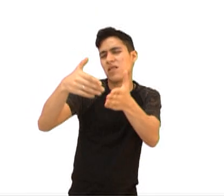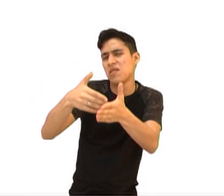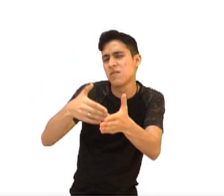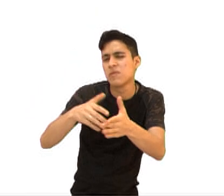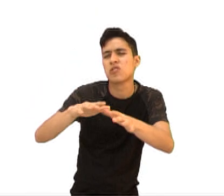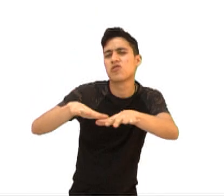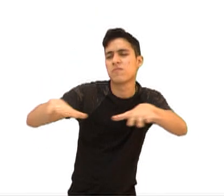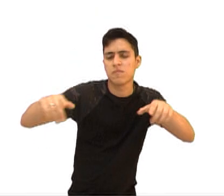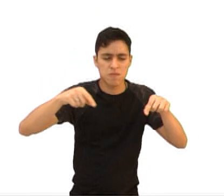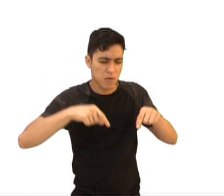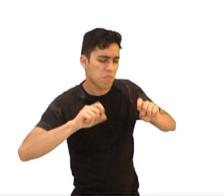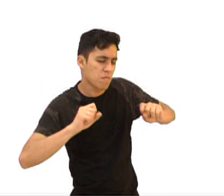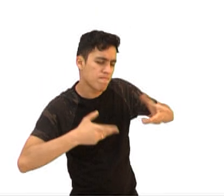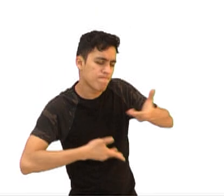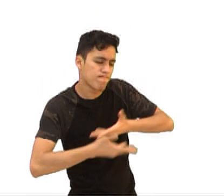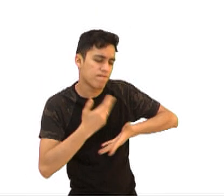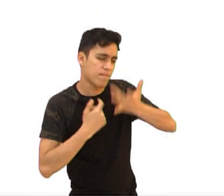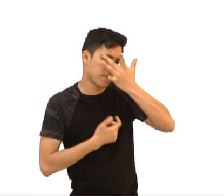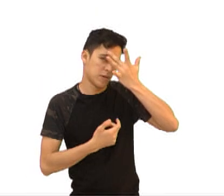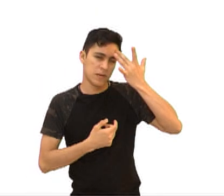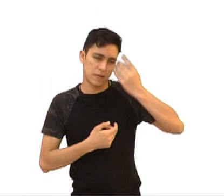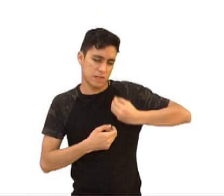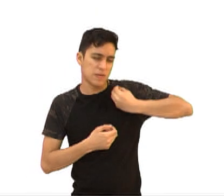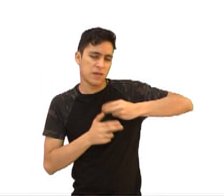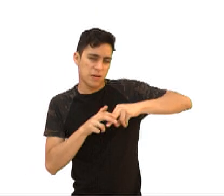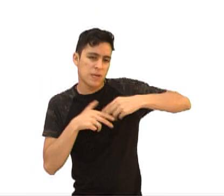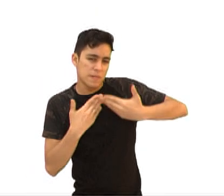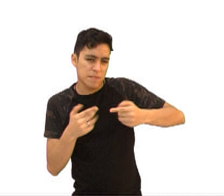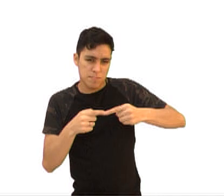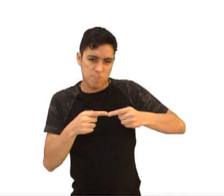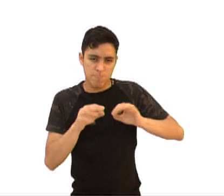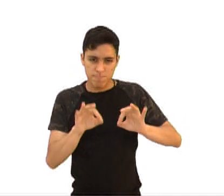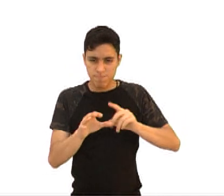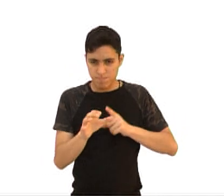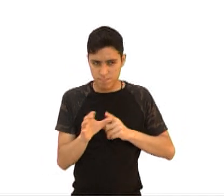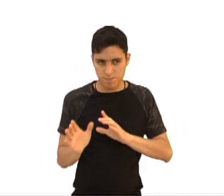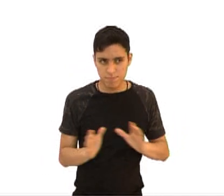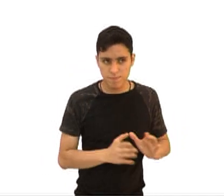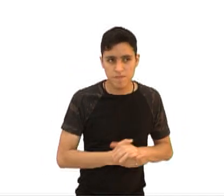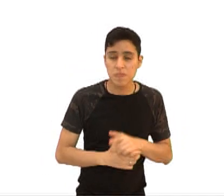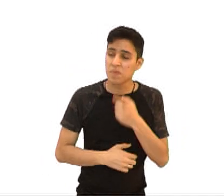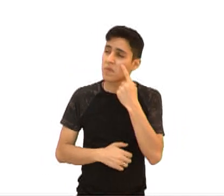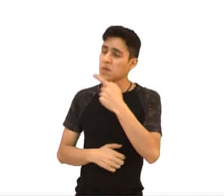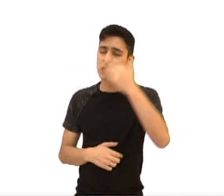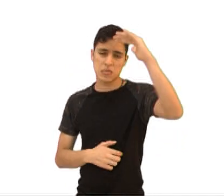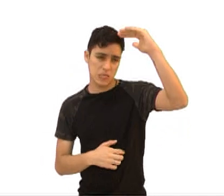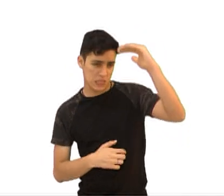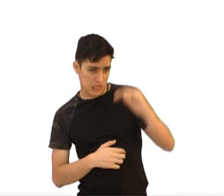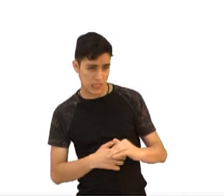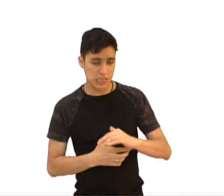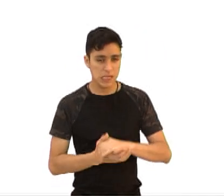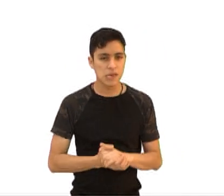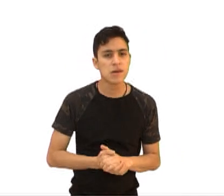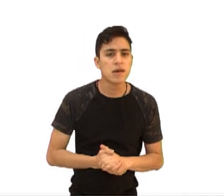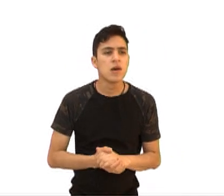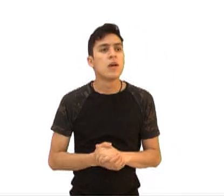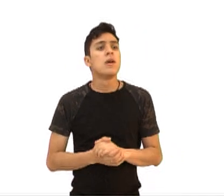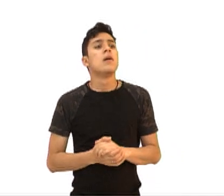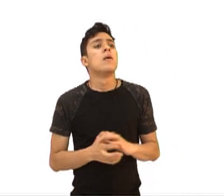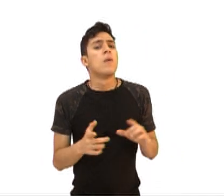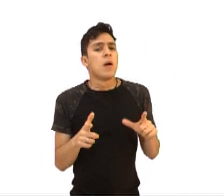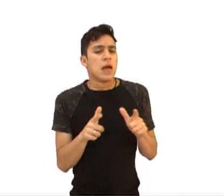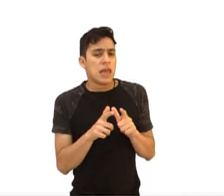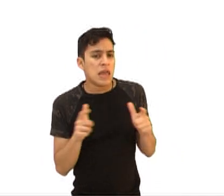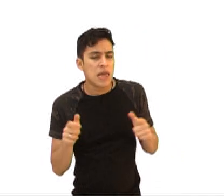uma projeção para 2035, dos maiores aglomerados urbanos que teremos no mundo, e a maioria deles, pasmem os